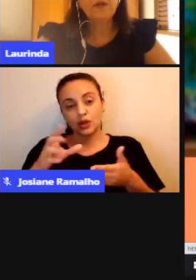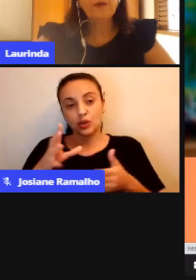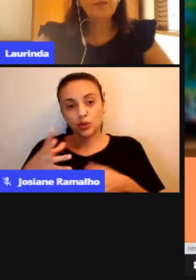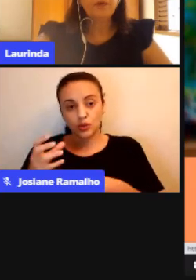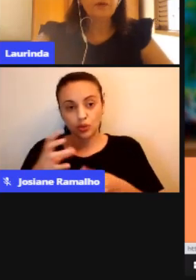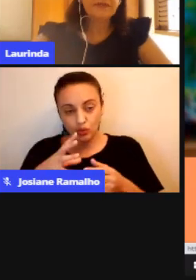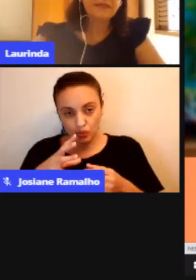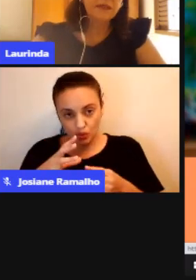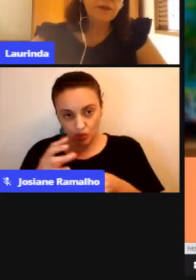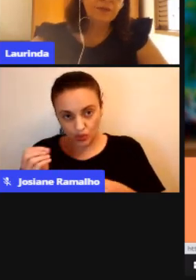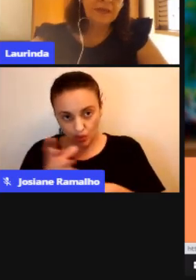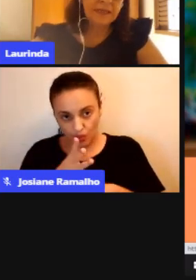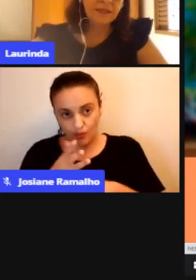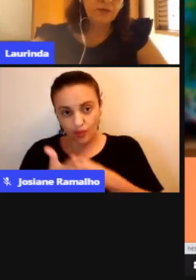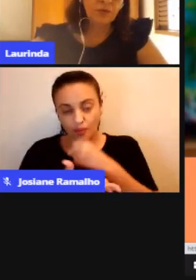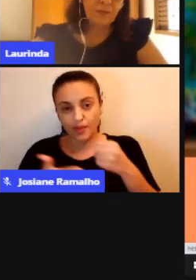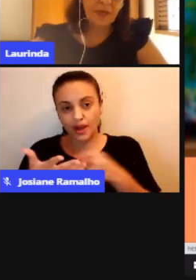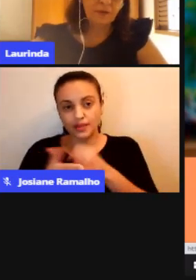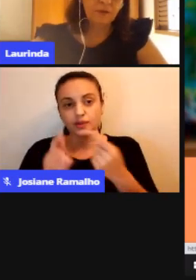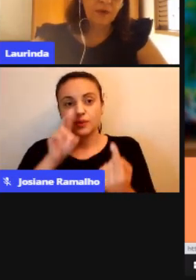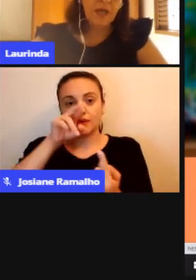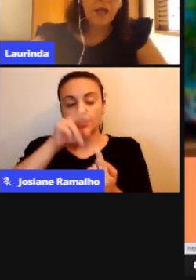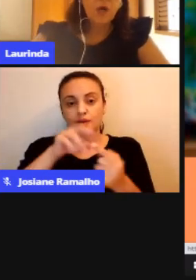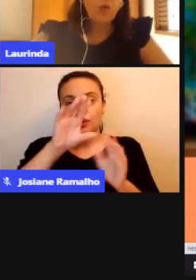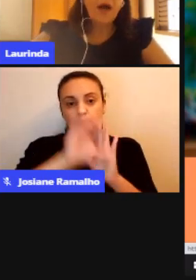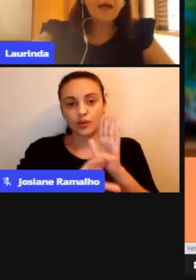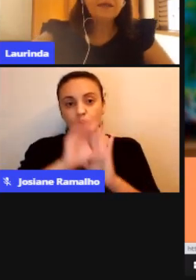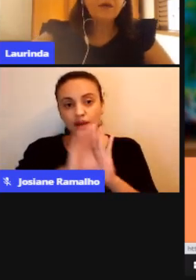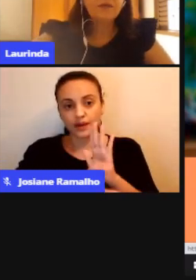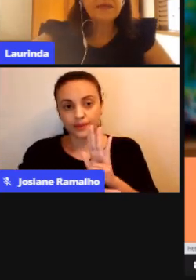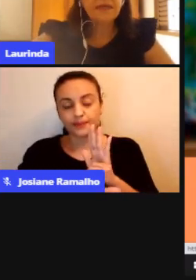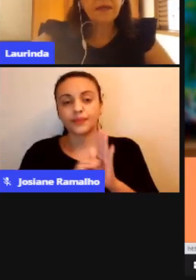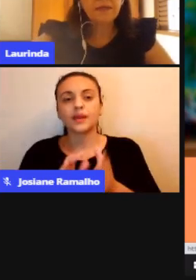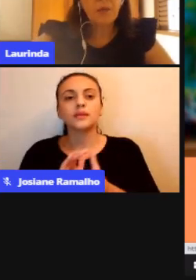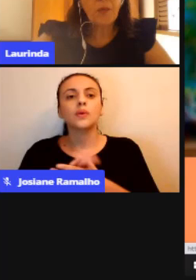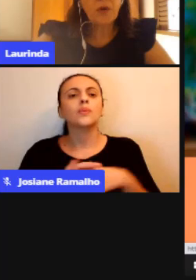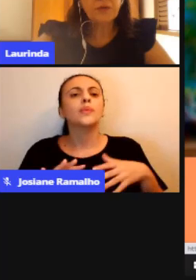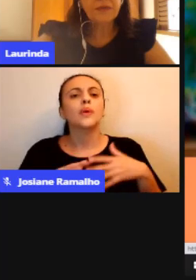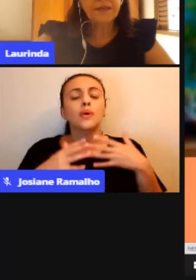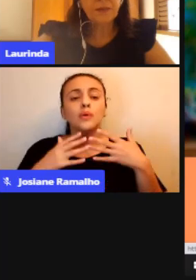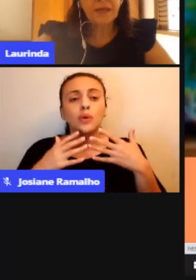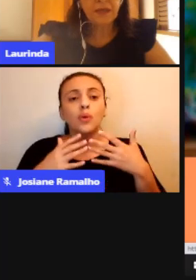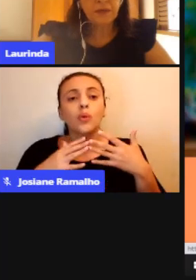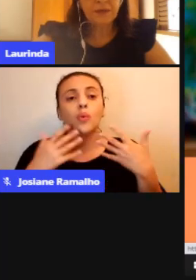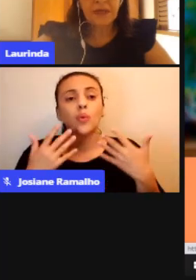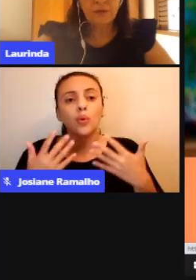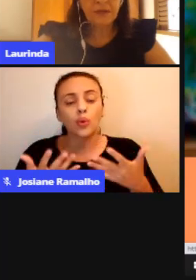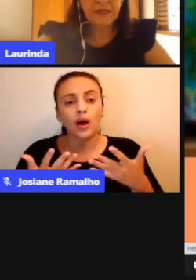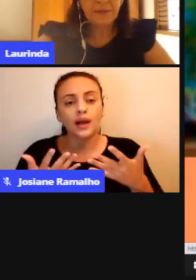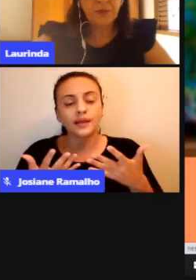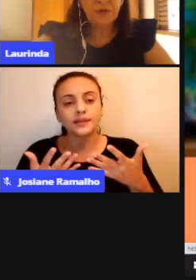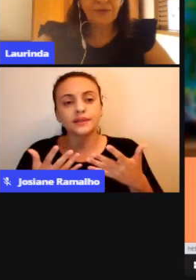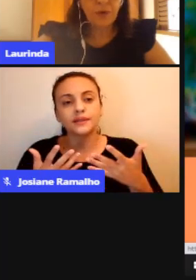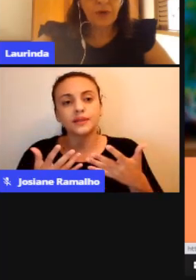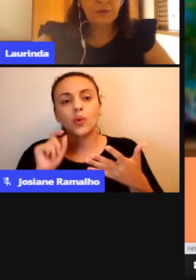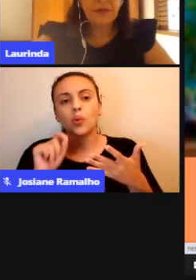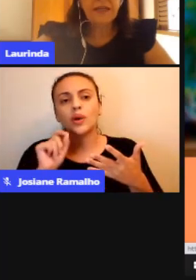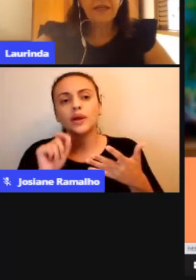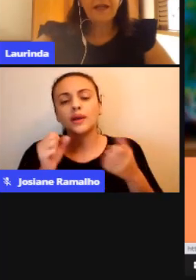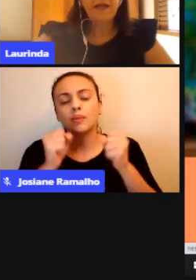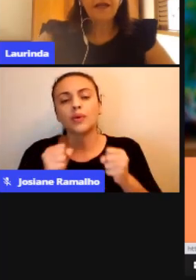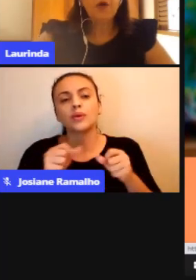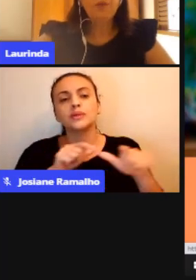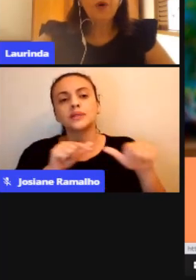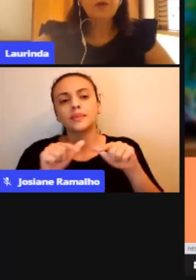como é feita a produção desse documento. Quais são os itens que eu posso estar trabalhando dentro desse